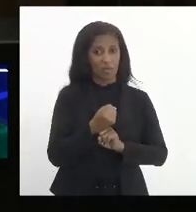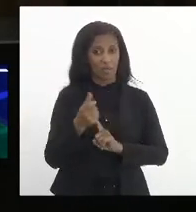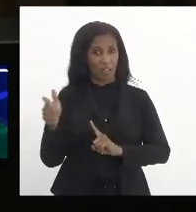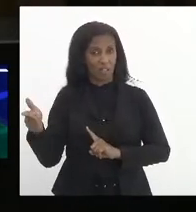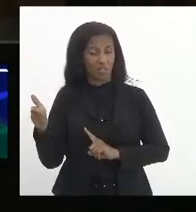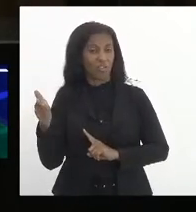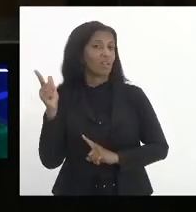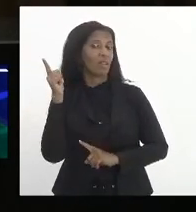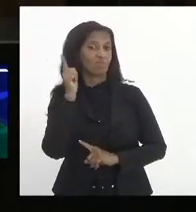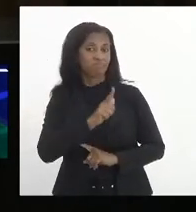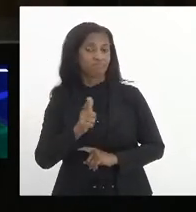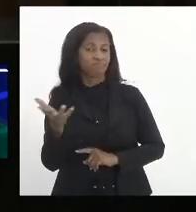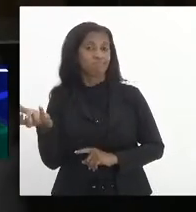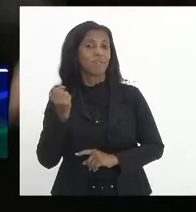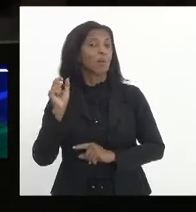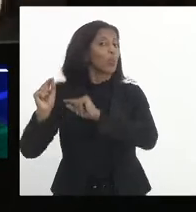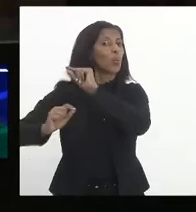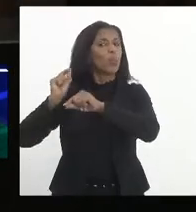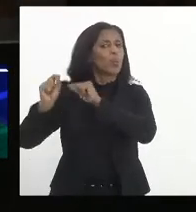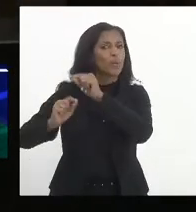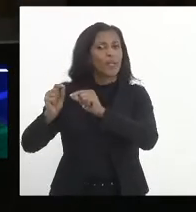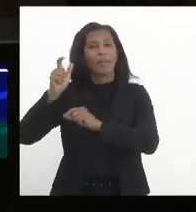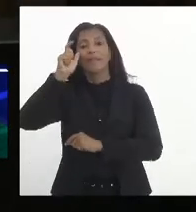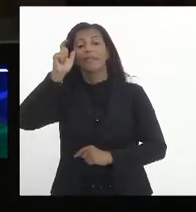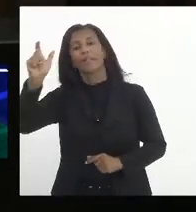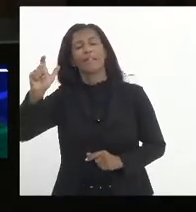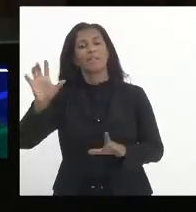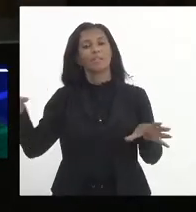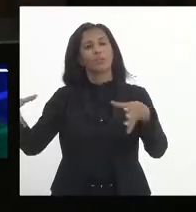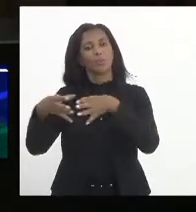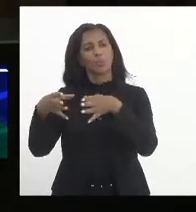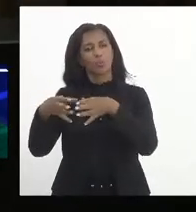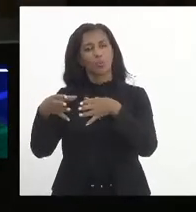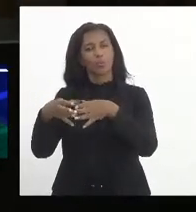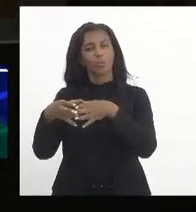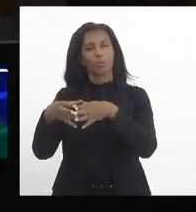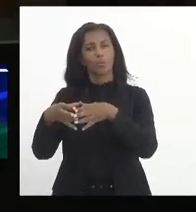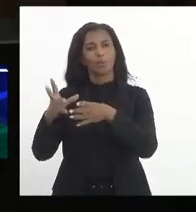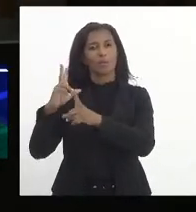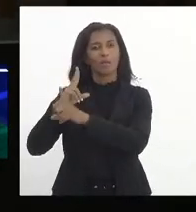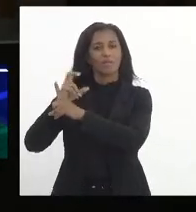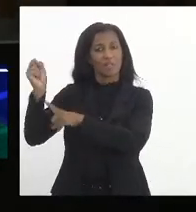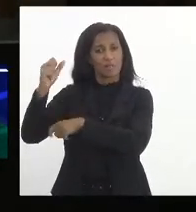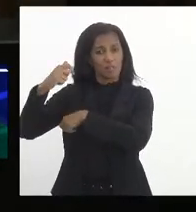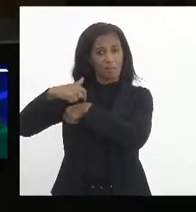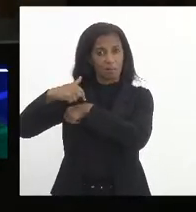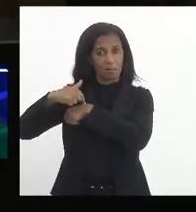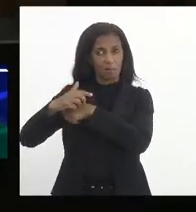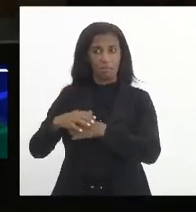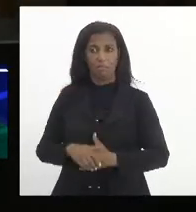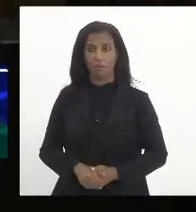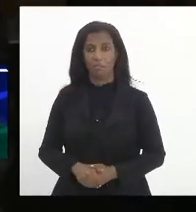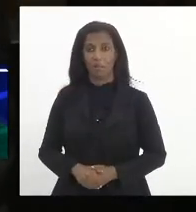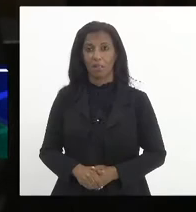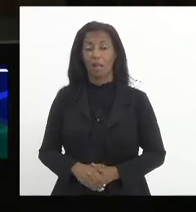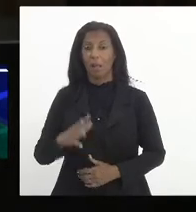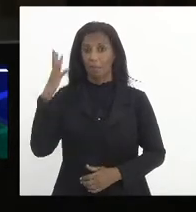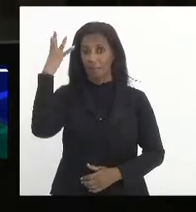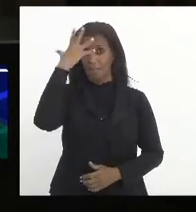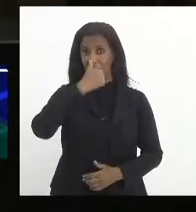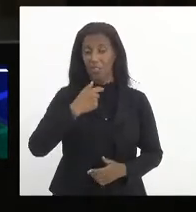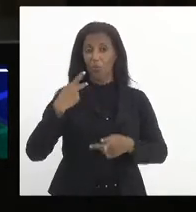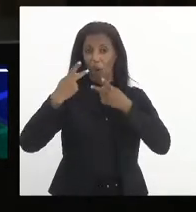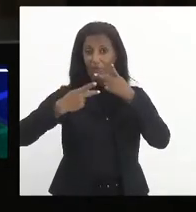ganhando com isso são os interesses coletivos que estão vencendo naquele momento mas é lindo discurso é lindo